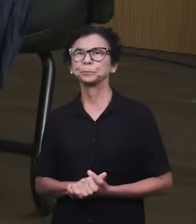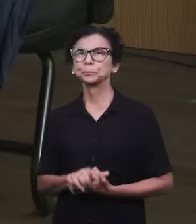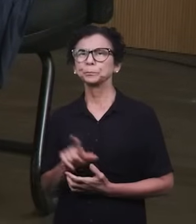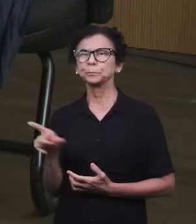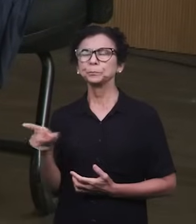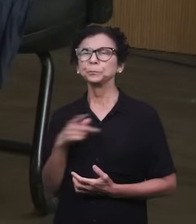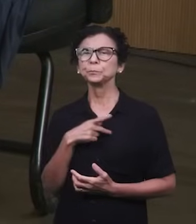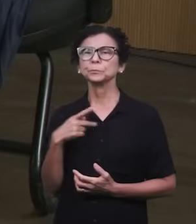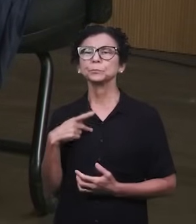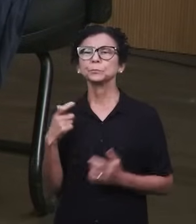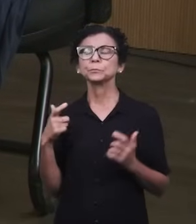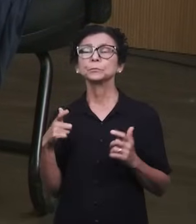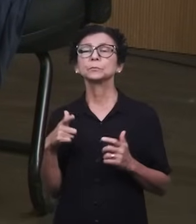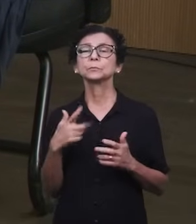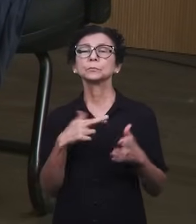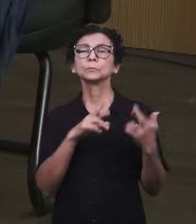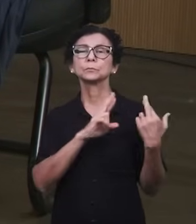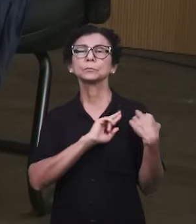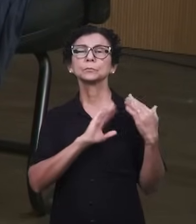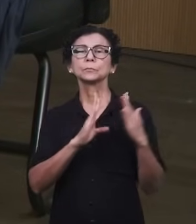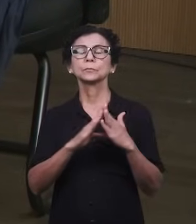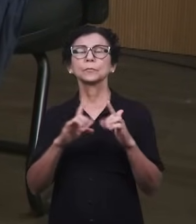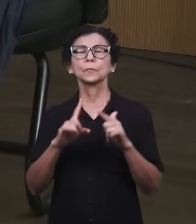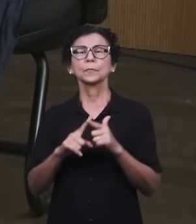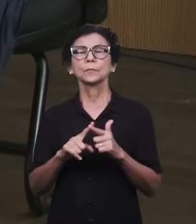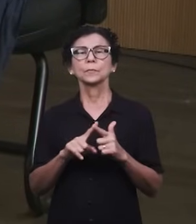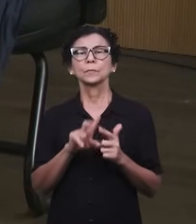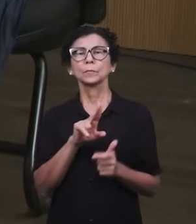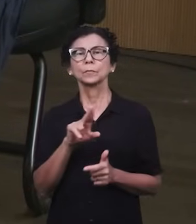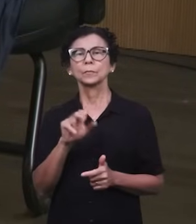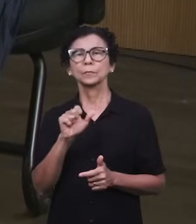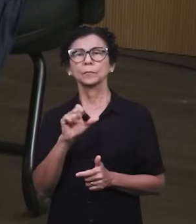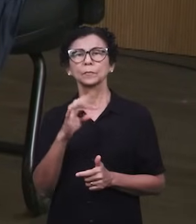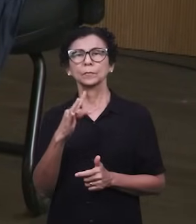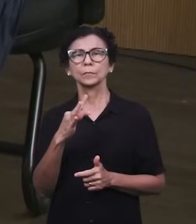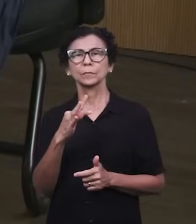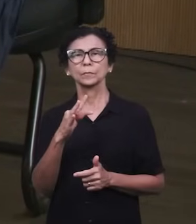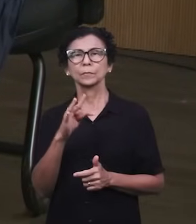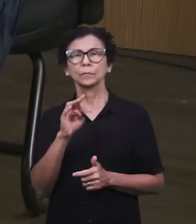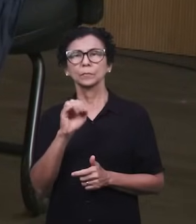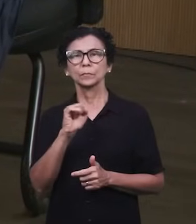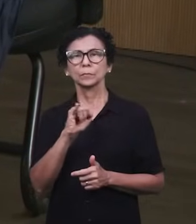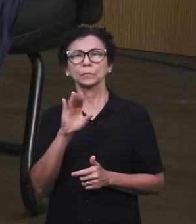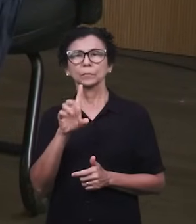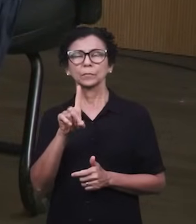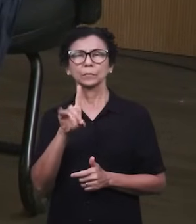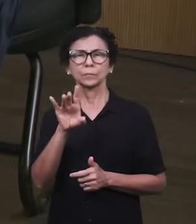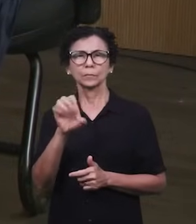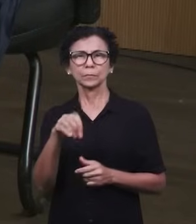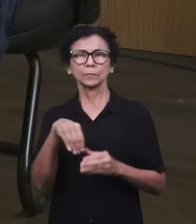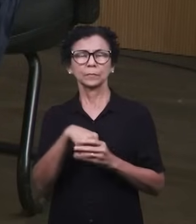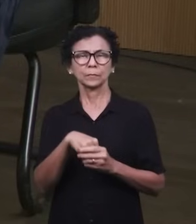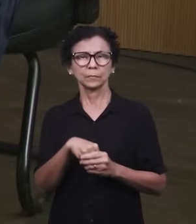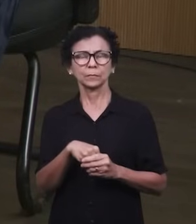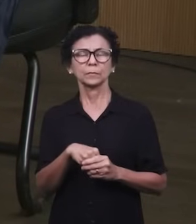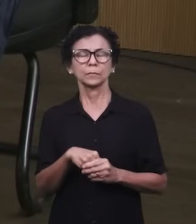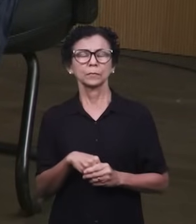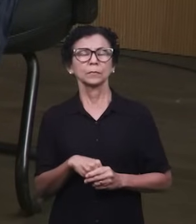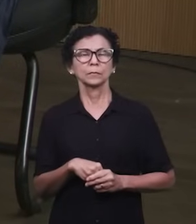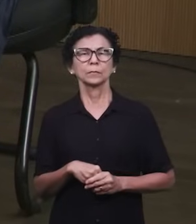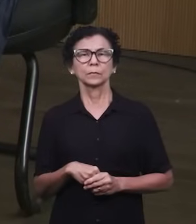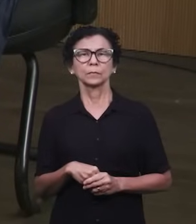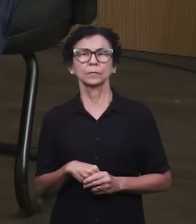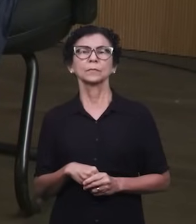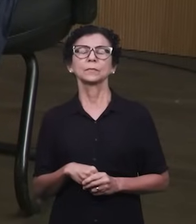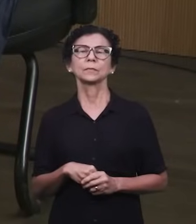querido. Pastor está em qual igreja? Eu estou na igreja de Ataíde, a gente chama Ataíde José de Alencar. Aqui Ataíde, em Vila Velha. Vila